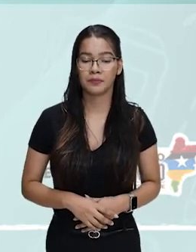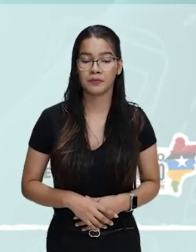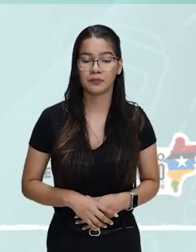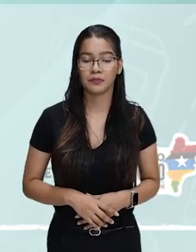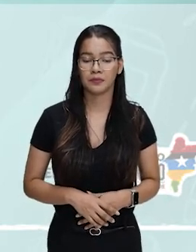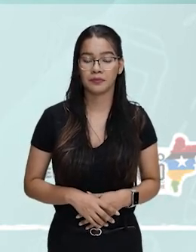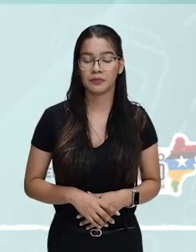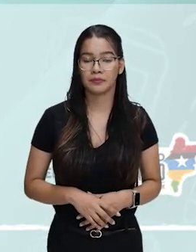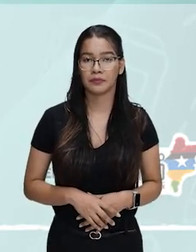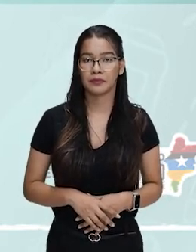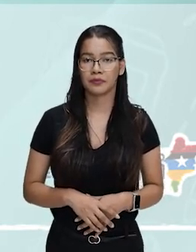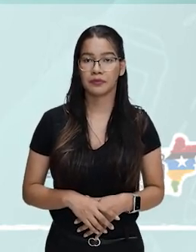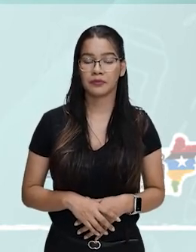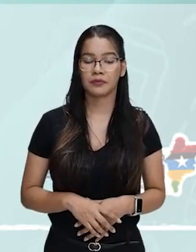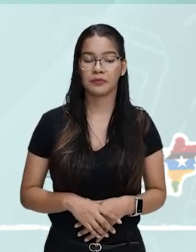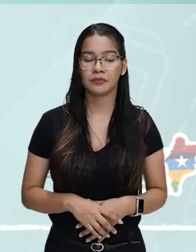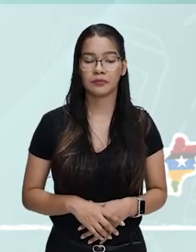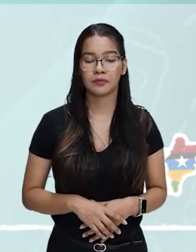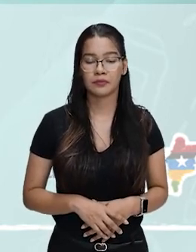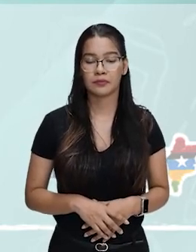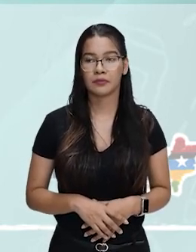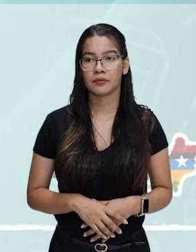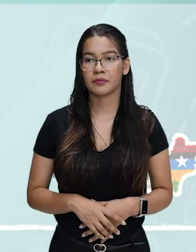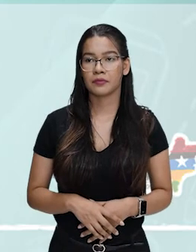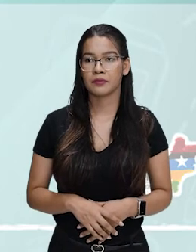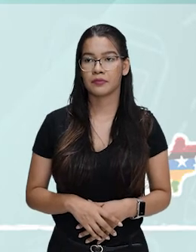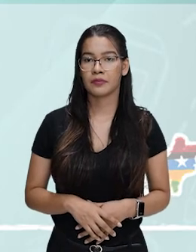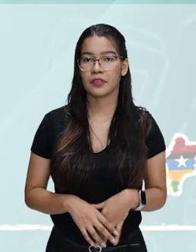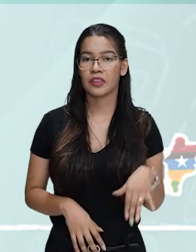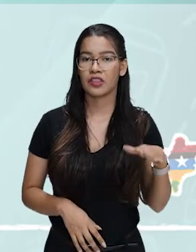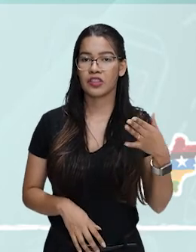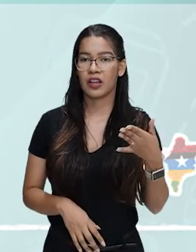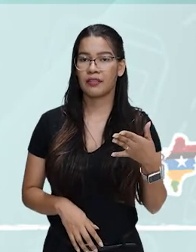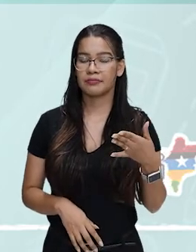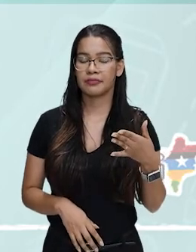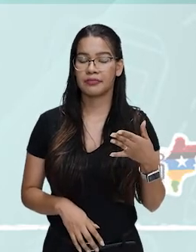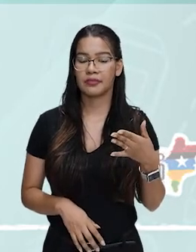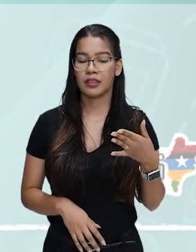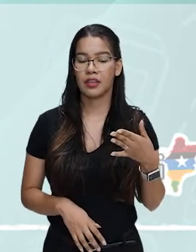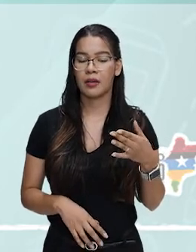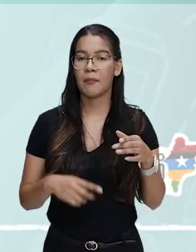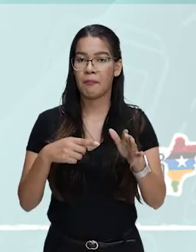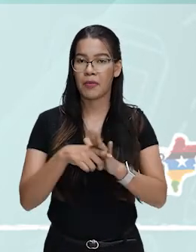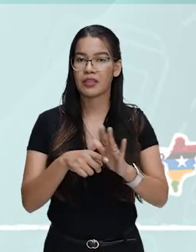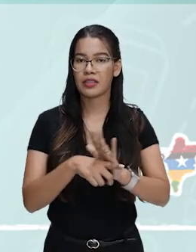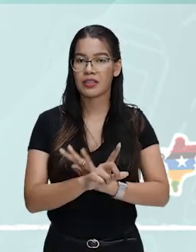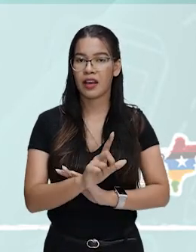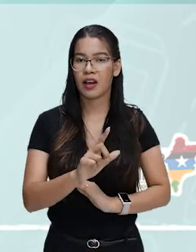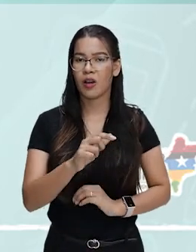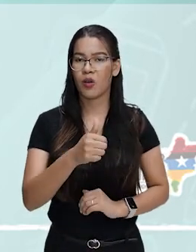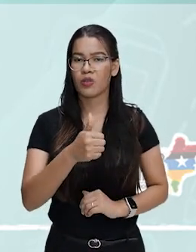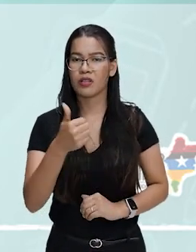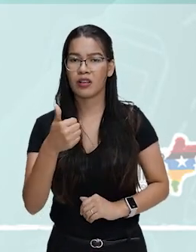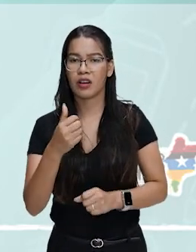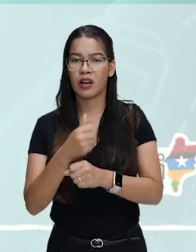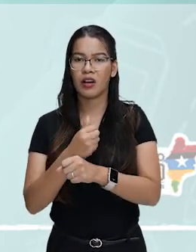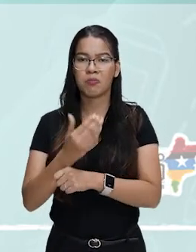de 2000. Bem antiga, né? Tem 11 anos. Analisando o emprego do